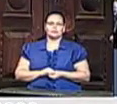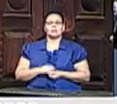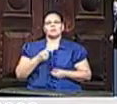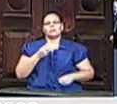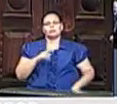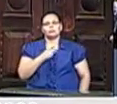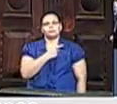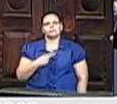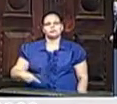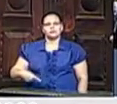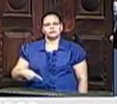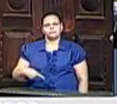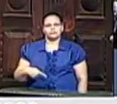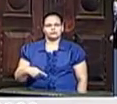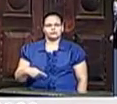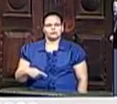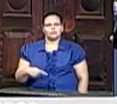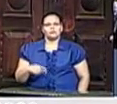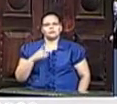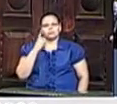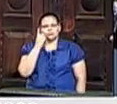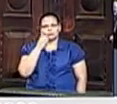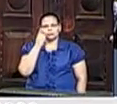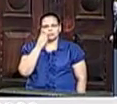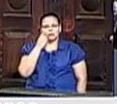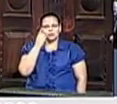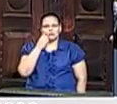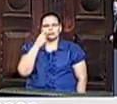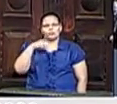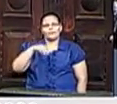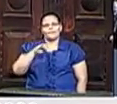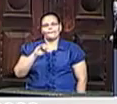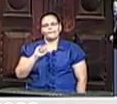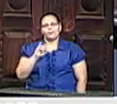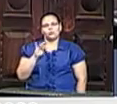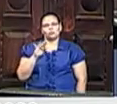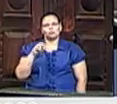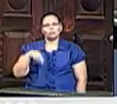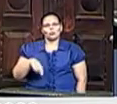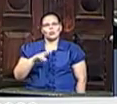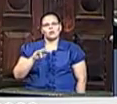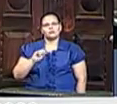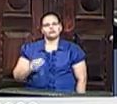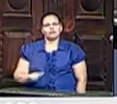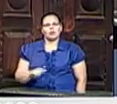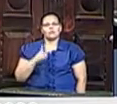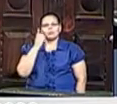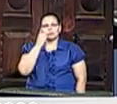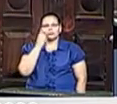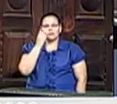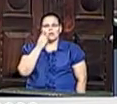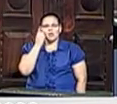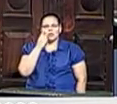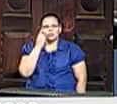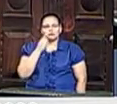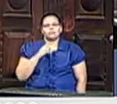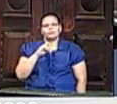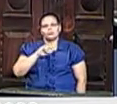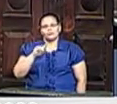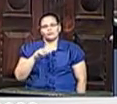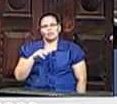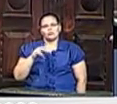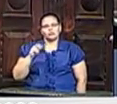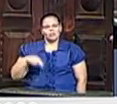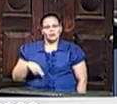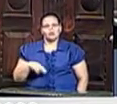Senhor presidente, ilustre deputado Milton Rangel, senhoras deputadas, deputada Zeidan, cidadãos que ainda estão nas galerias,